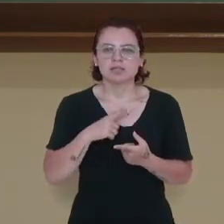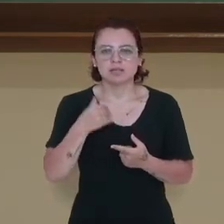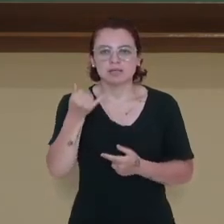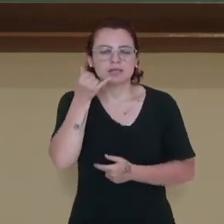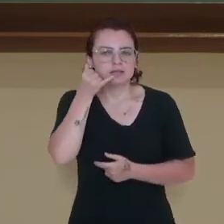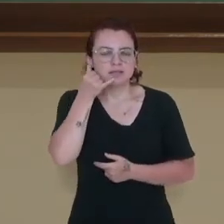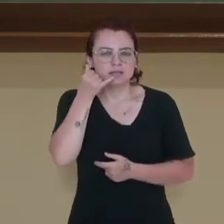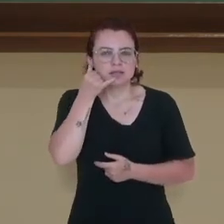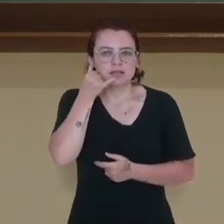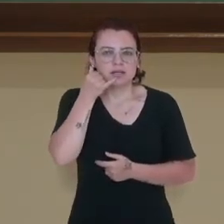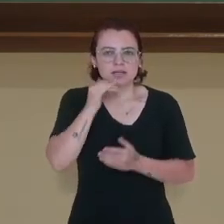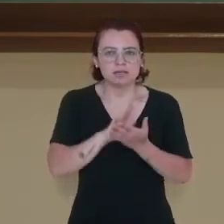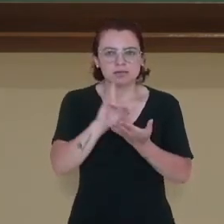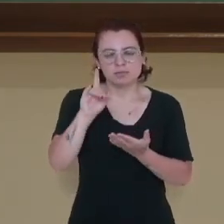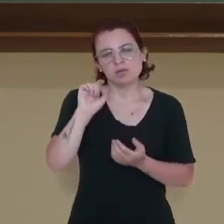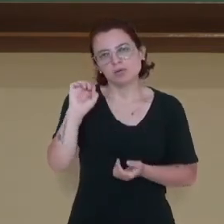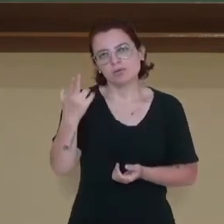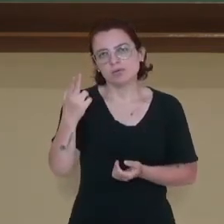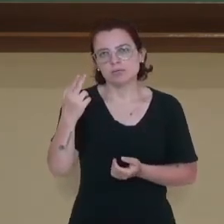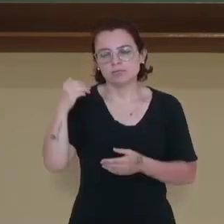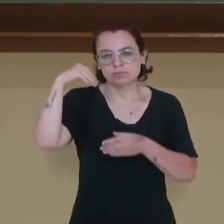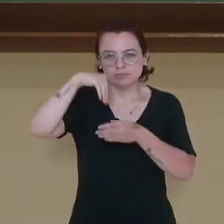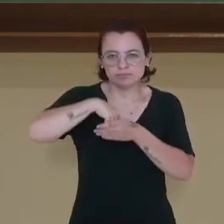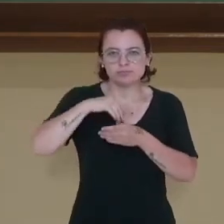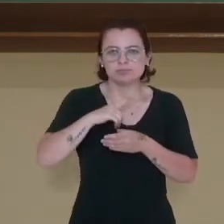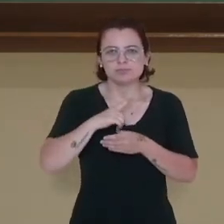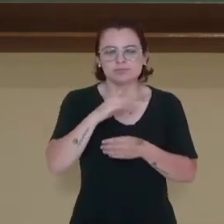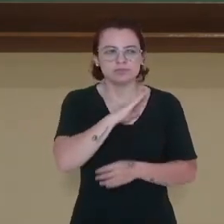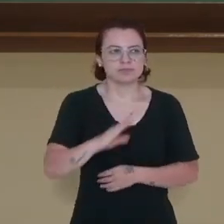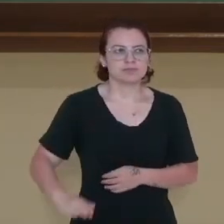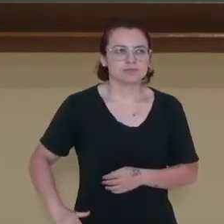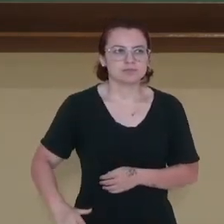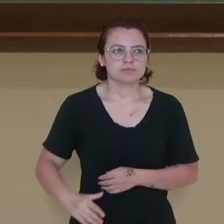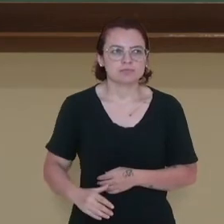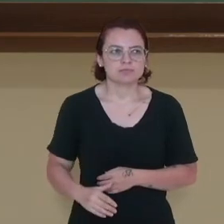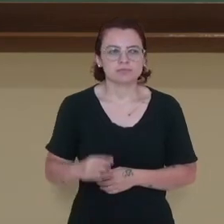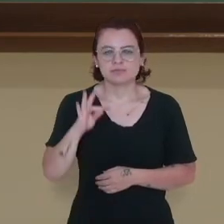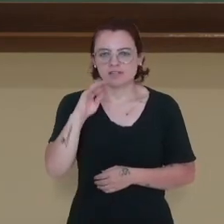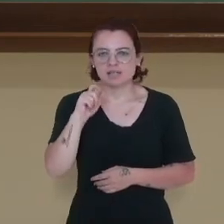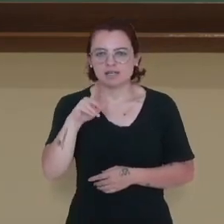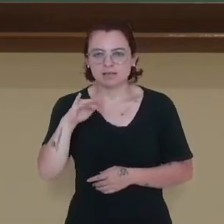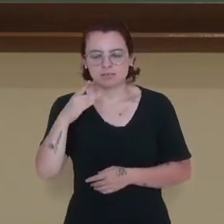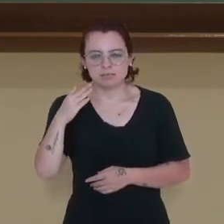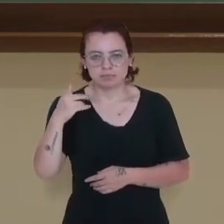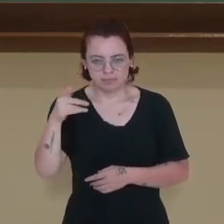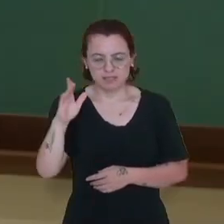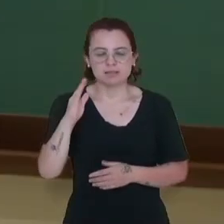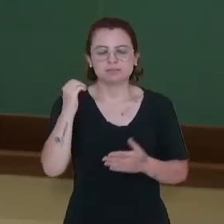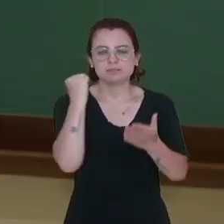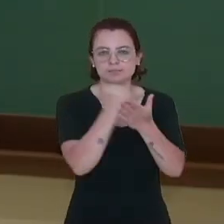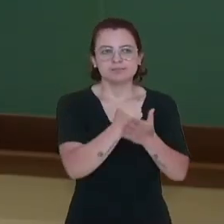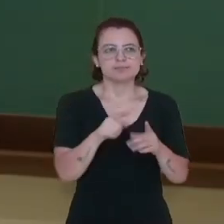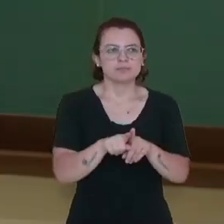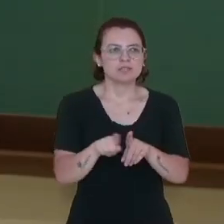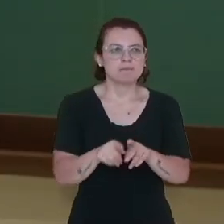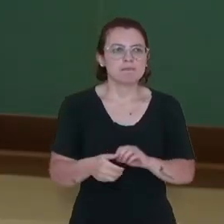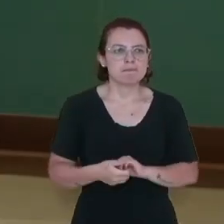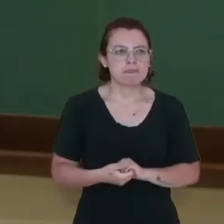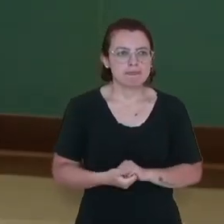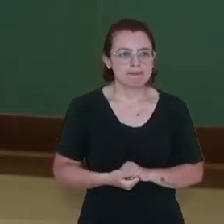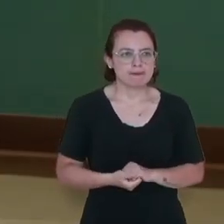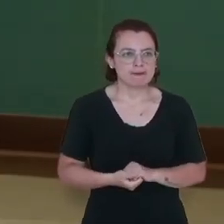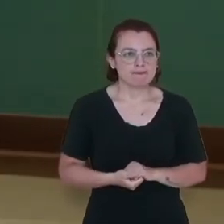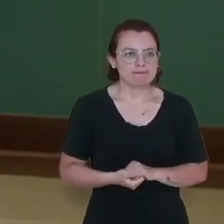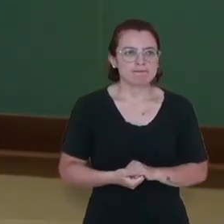ou vestígio, né, de que eram cristãos ali e foram fuziladas pelo Talibã naquele país. Mas antes disso, então, teve uma